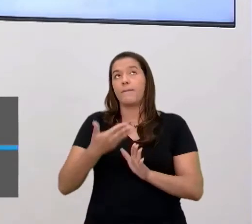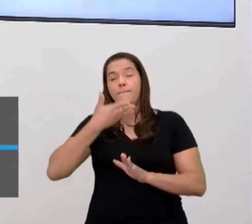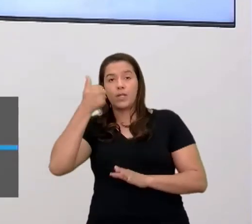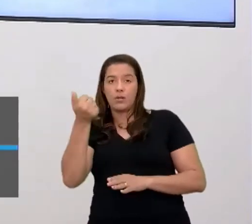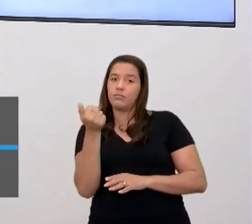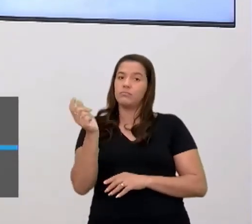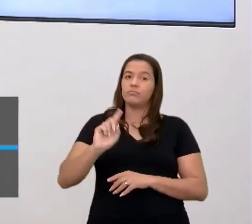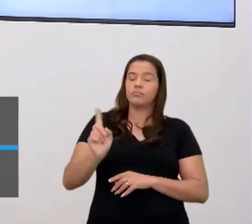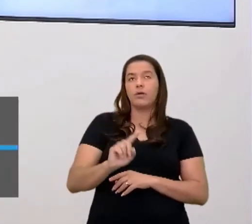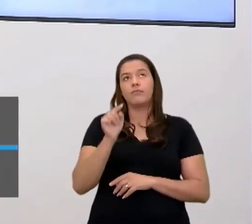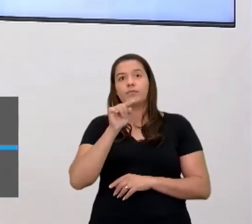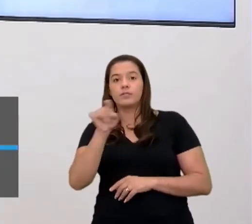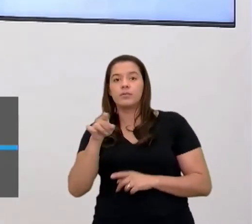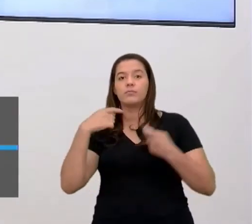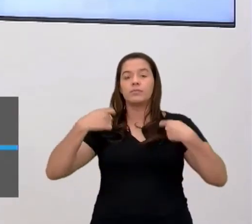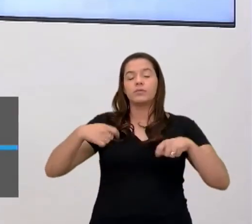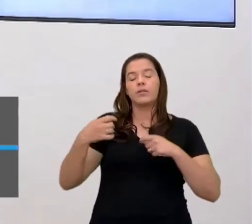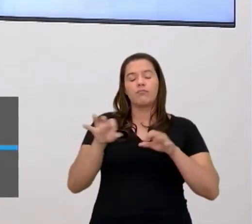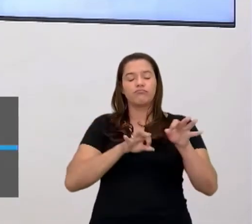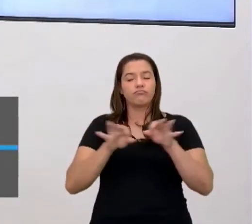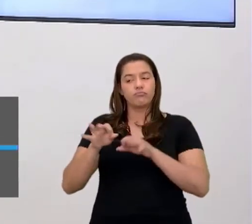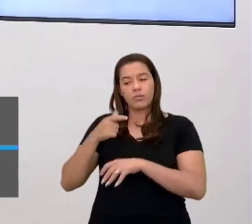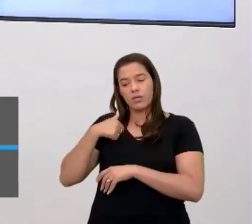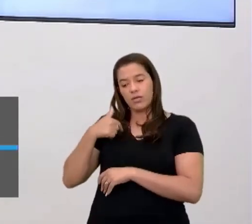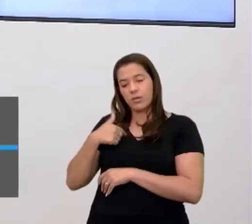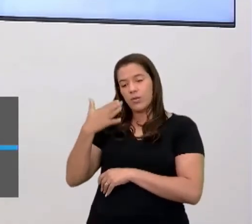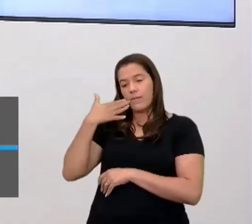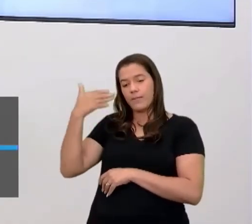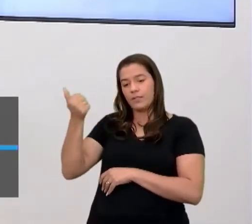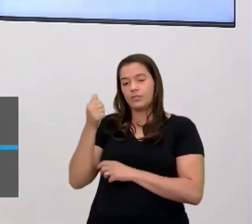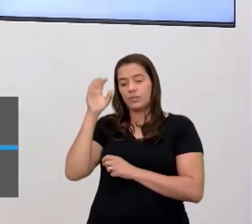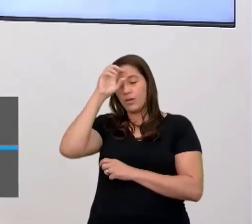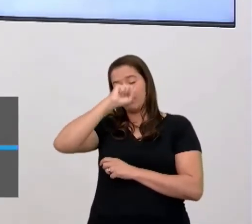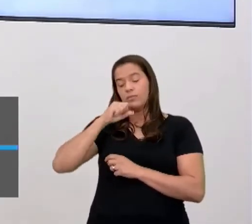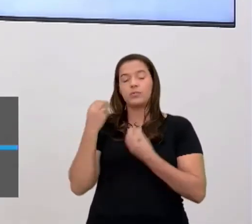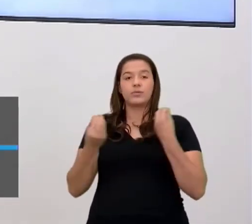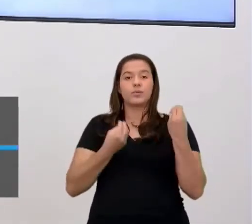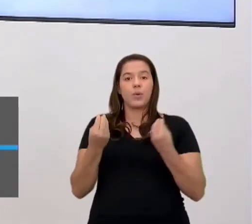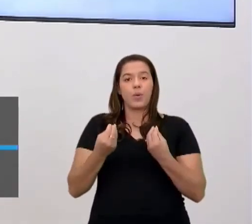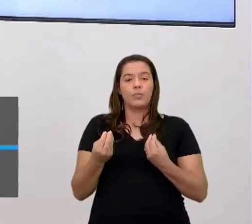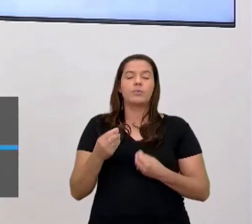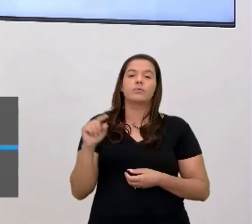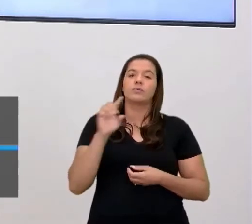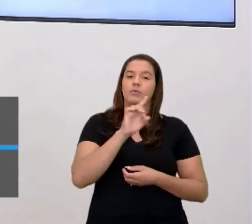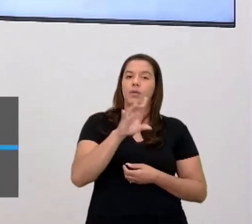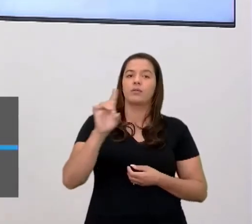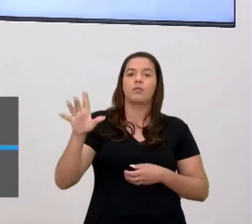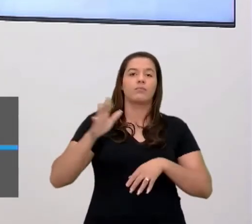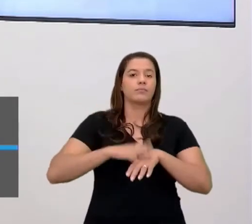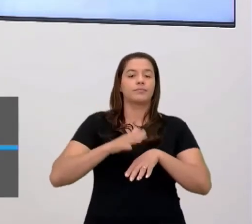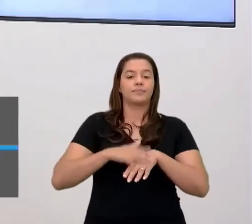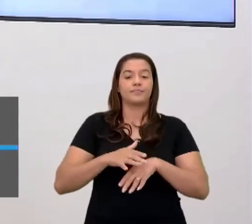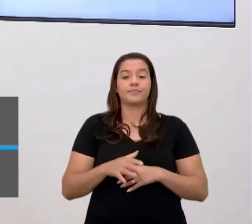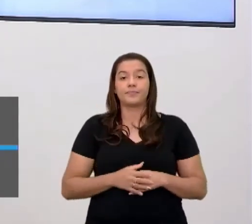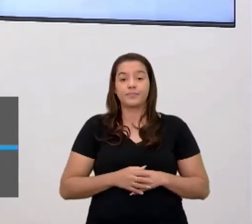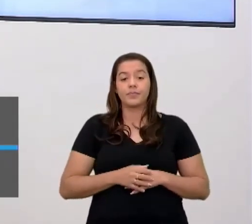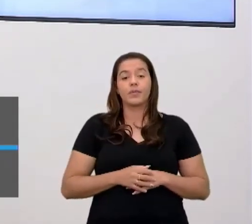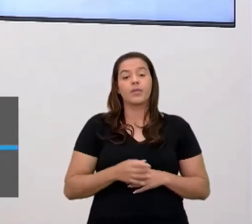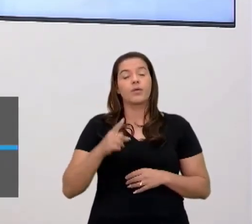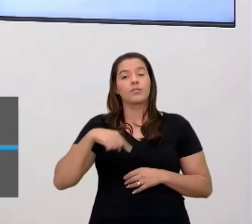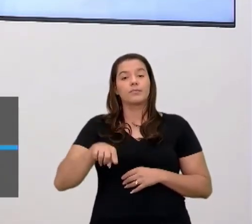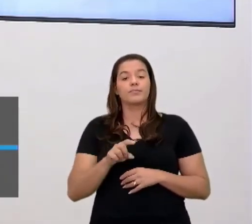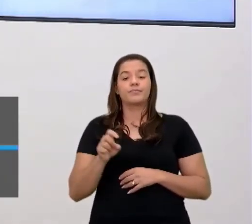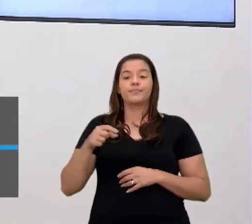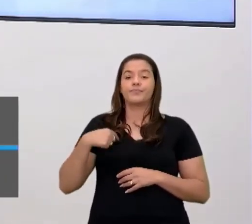para você. Você precisa ter autonomia e descobrir. Eu aprendo assim, certo? Então, eu tenho a mesma postura